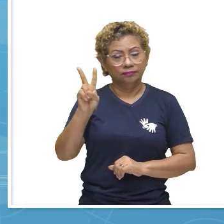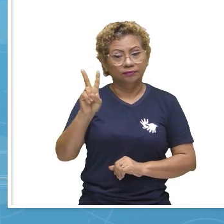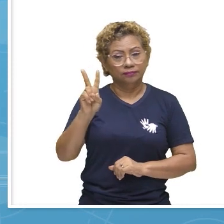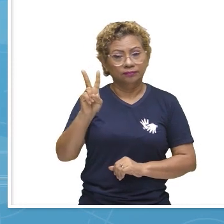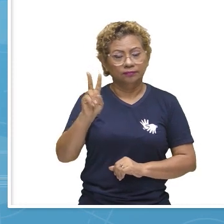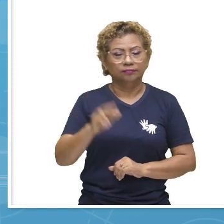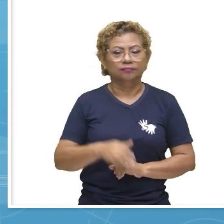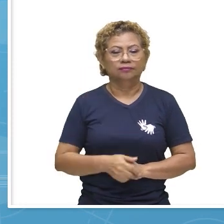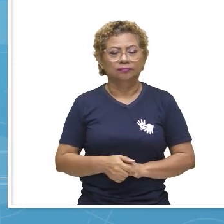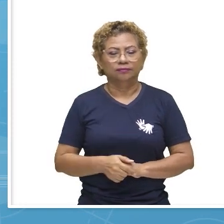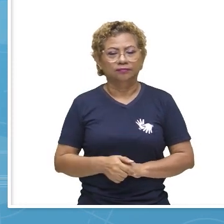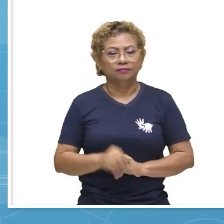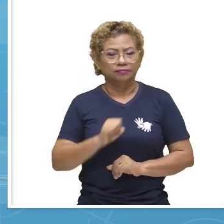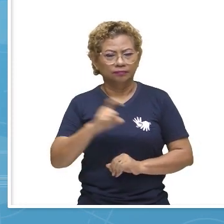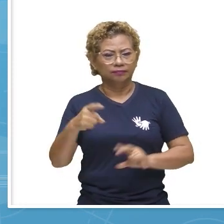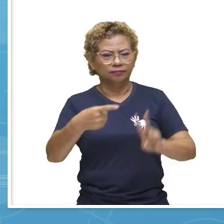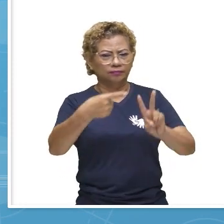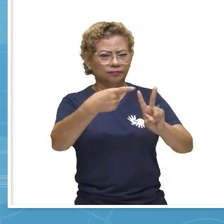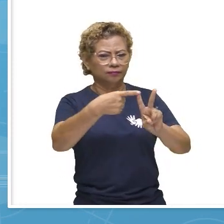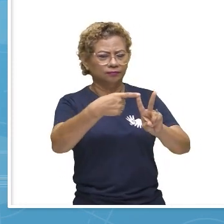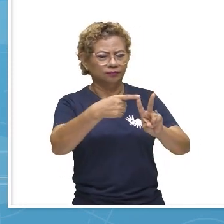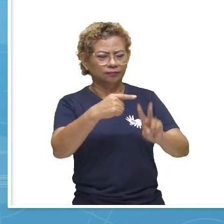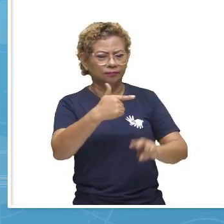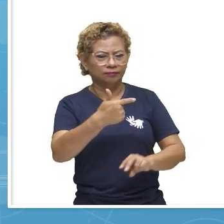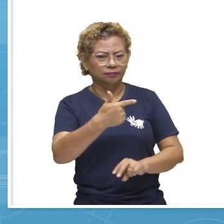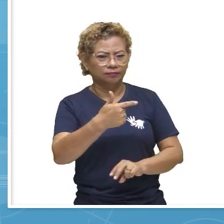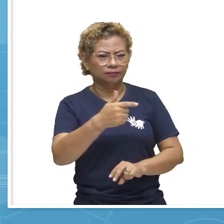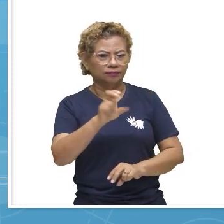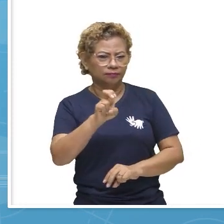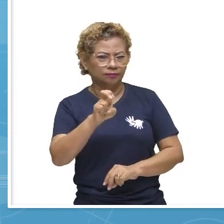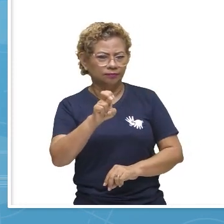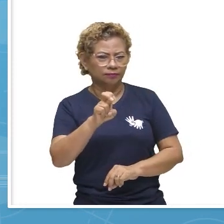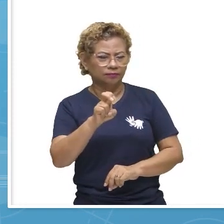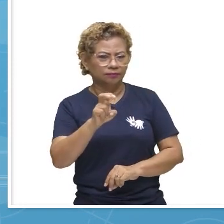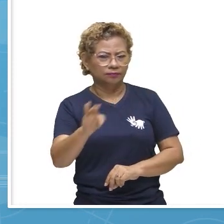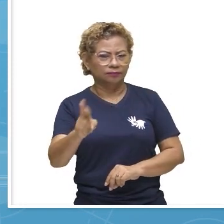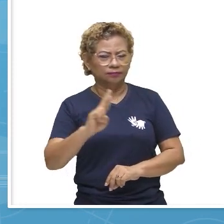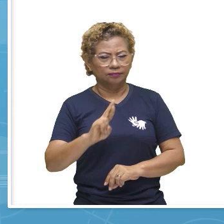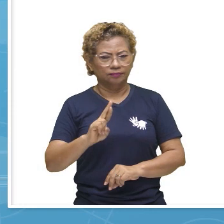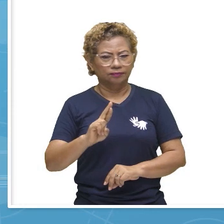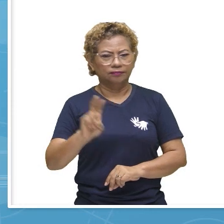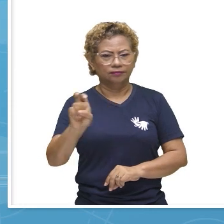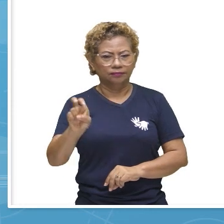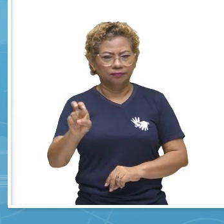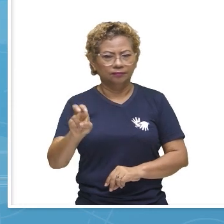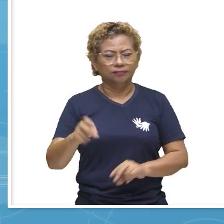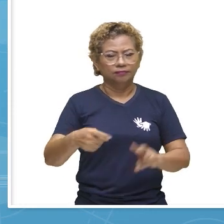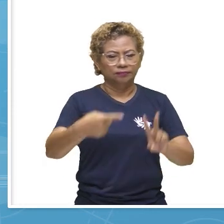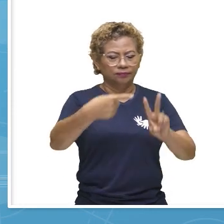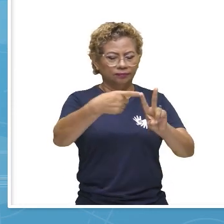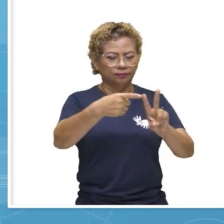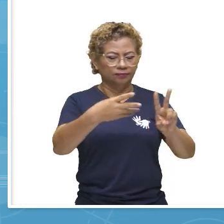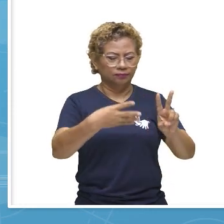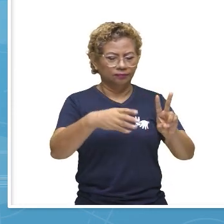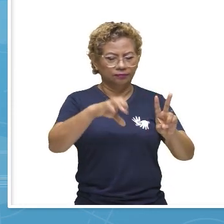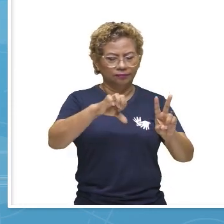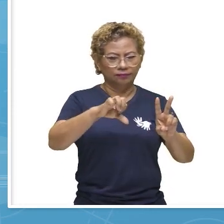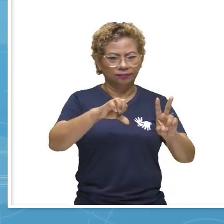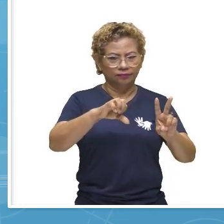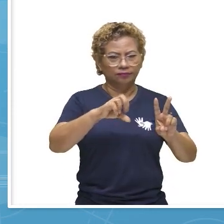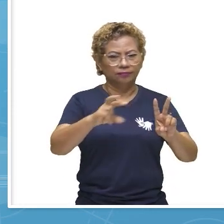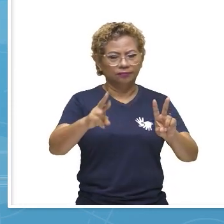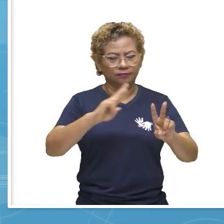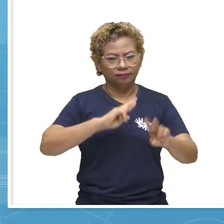Então, se a gente tirar a raiz quadrada de 49, a gente descobre o lado 7. Se eu já tenho 5, para